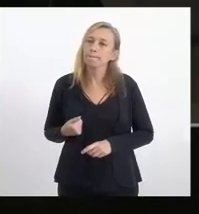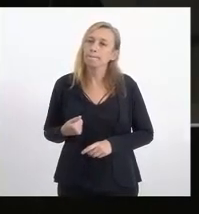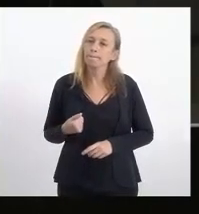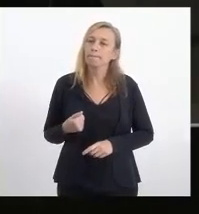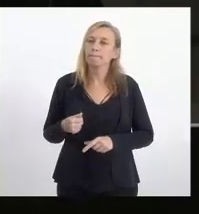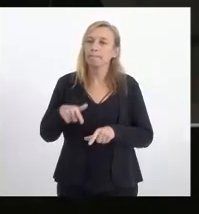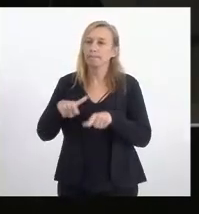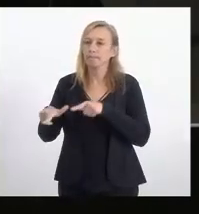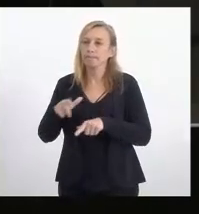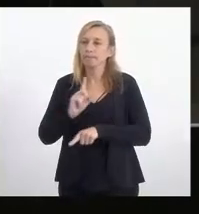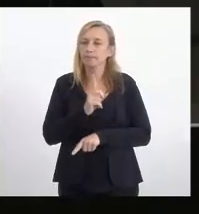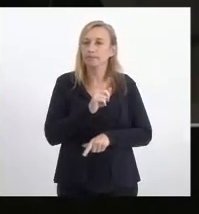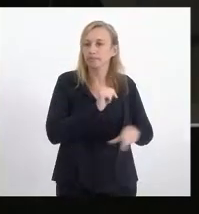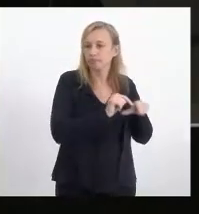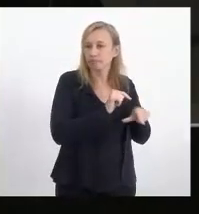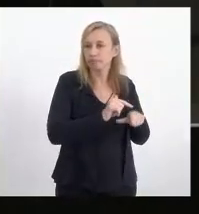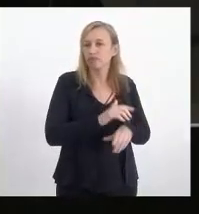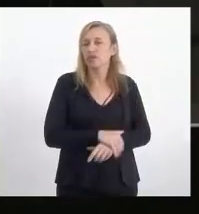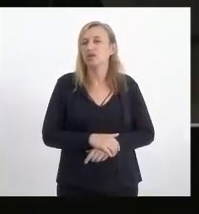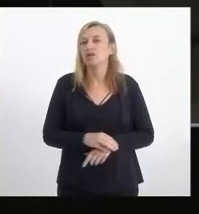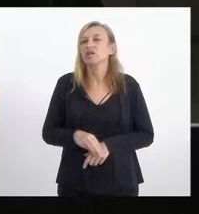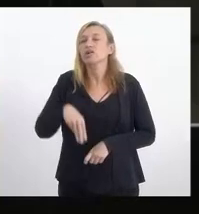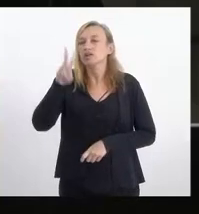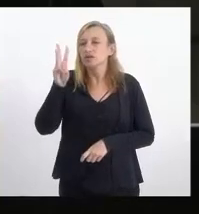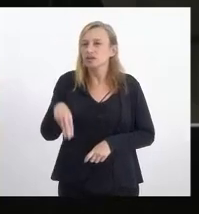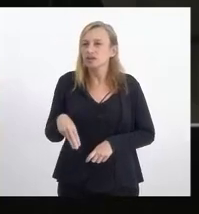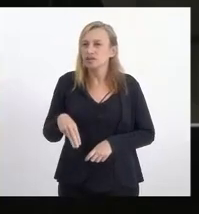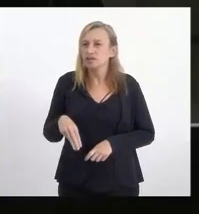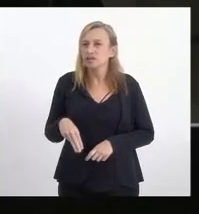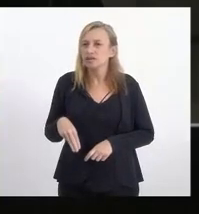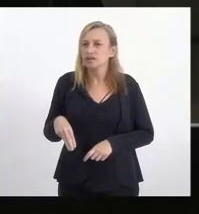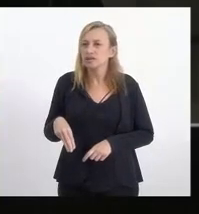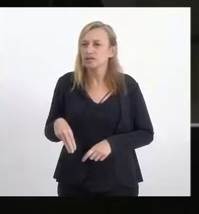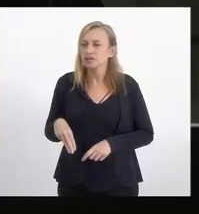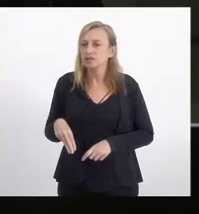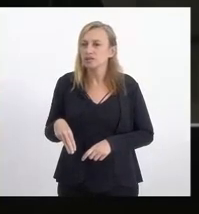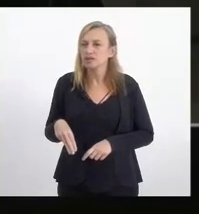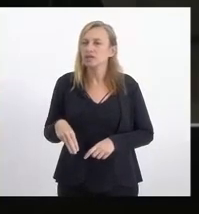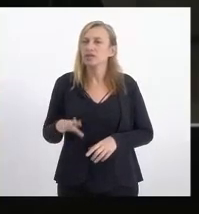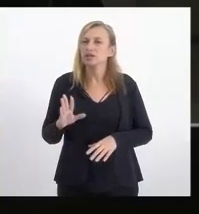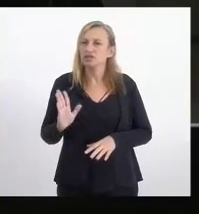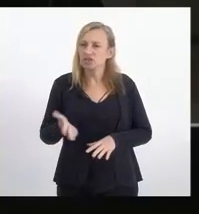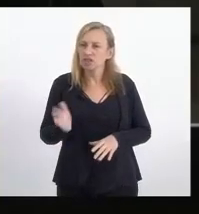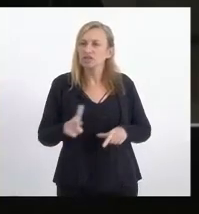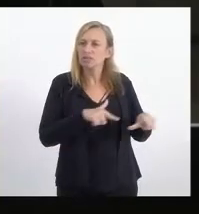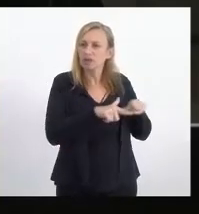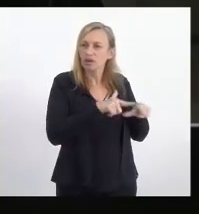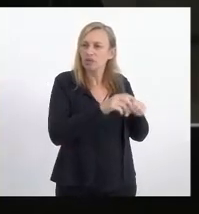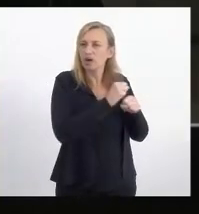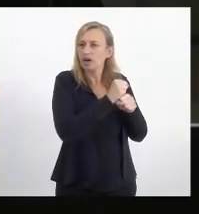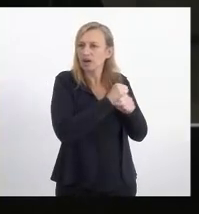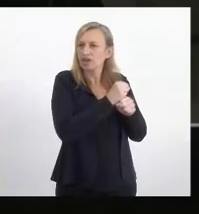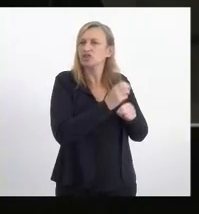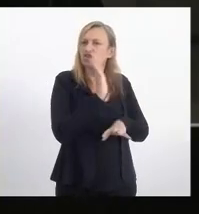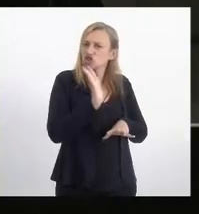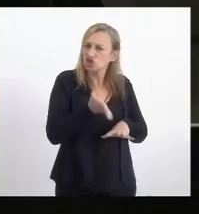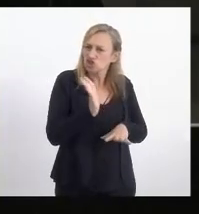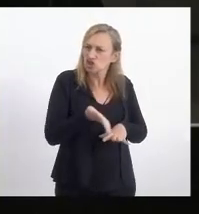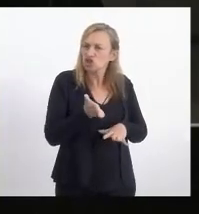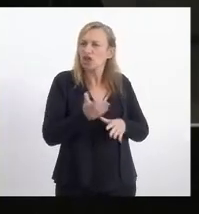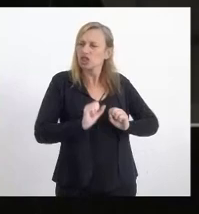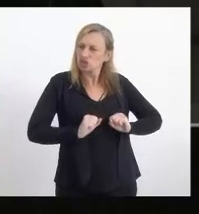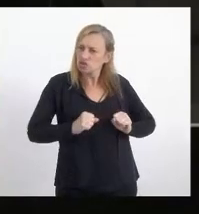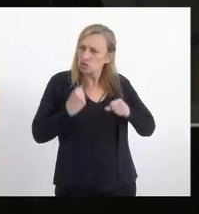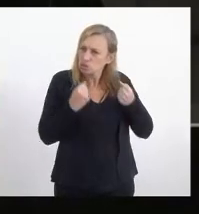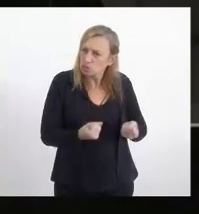ativos e inativos quem é o estava Inativo já deu a sua contribuição também já fez o